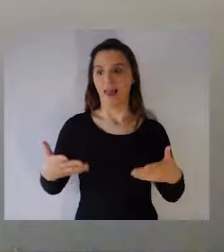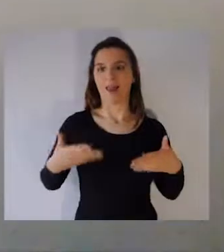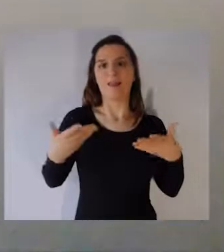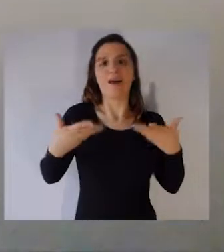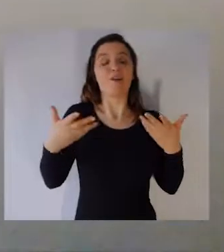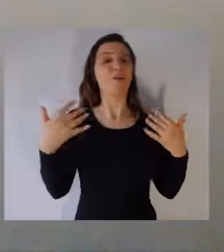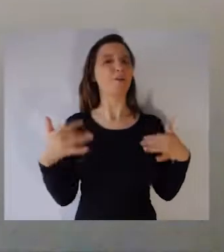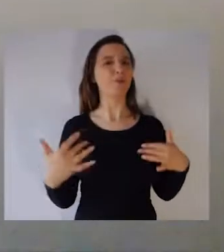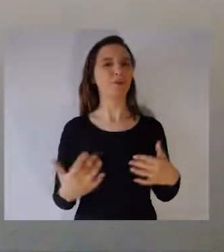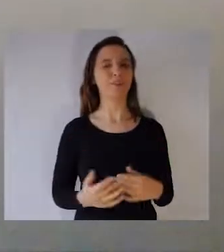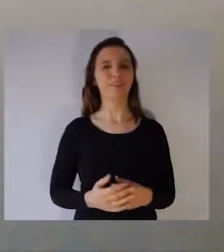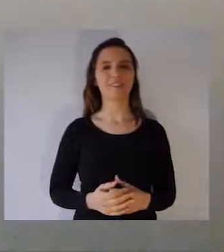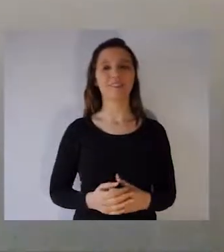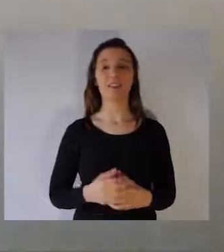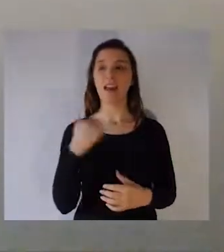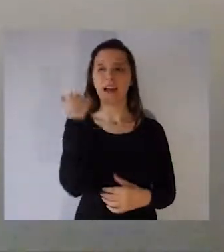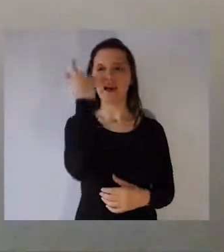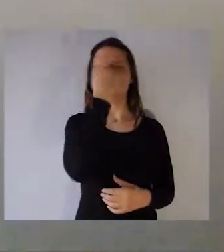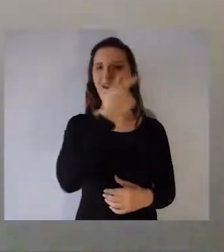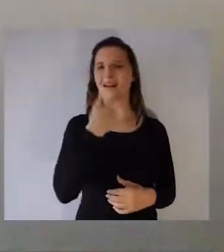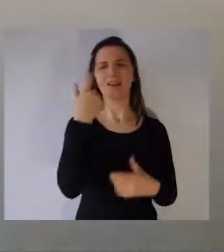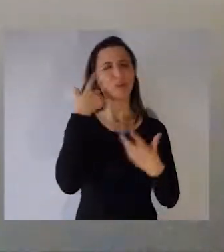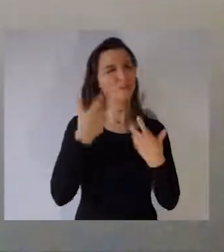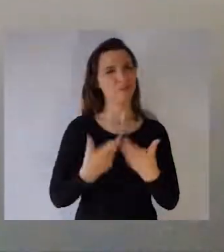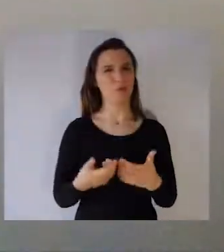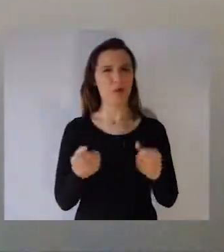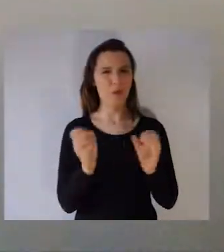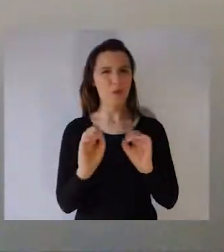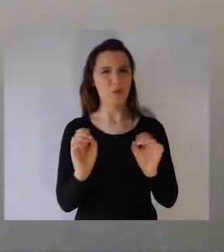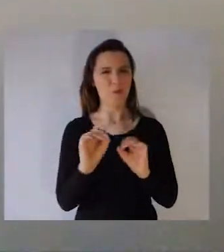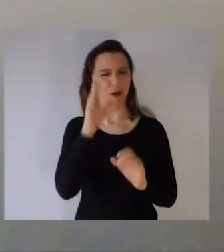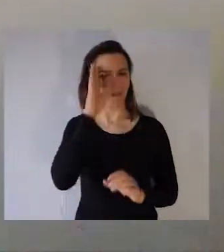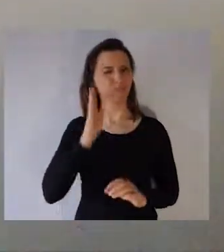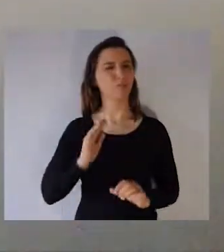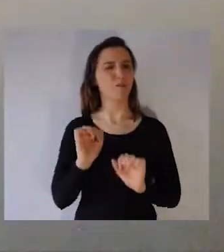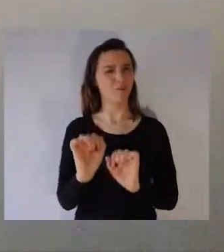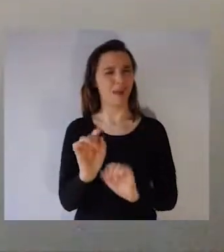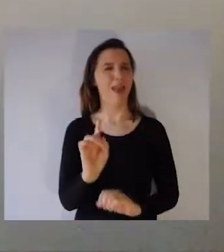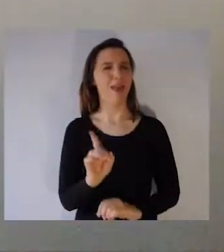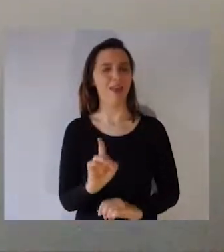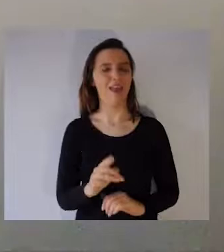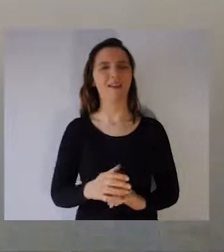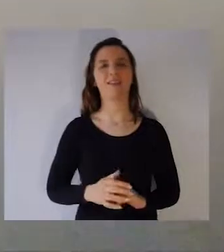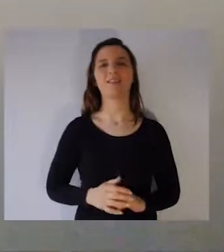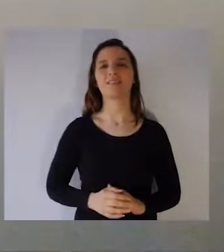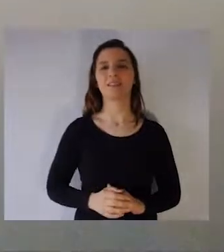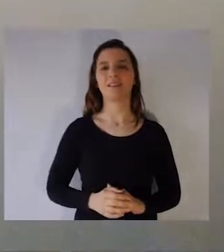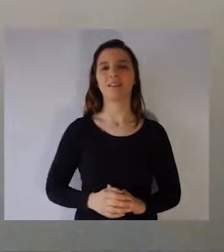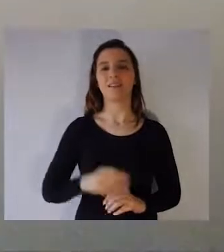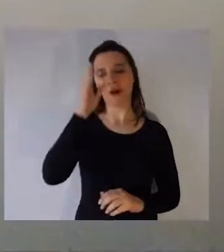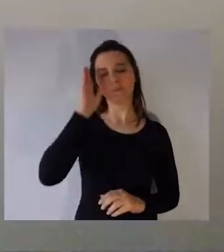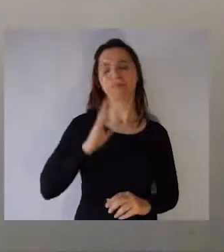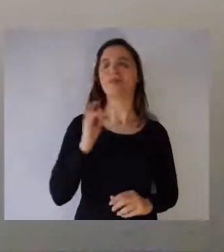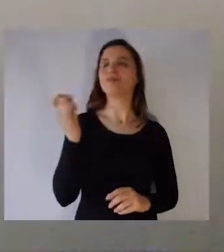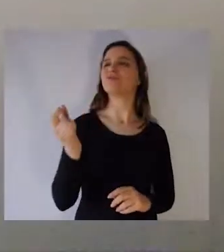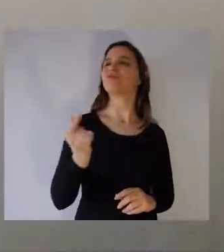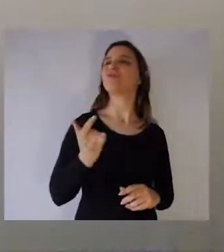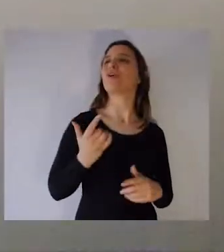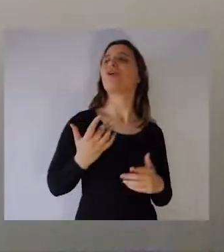ao larido, com um ar indubitavelmente marcial de soldados ao